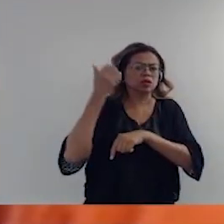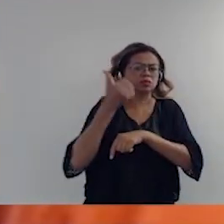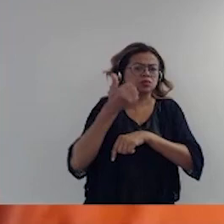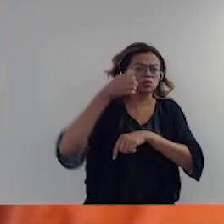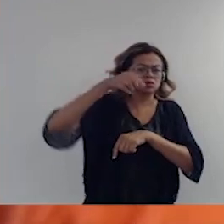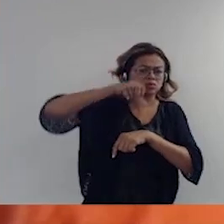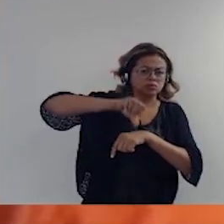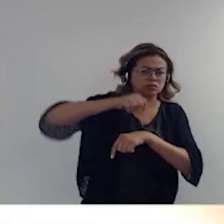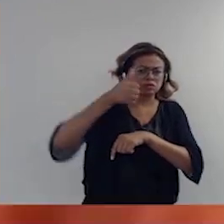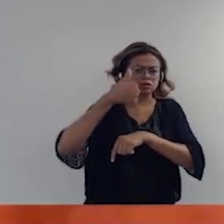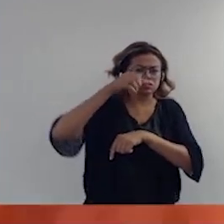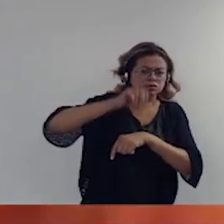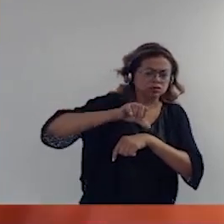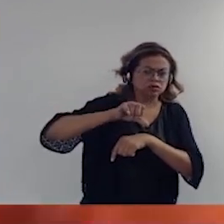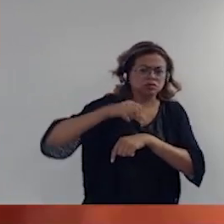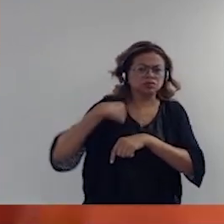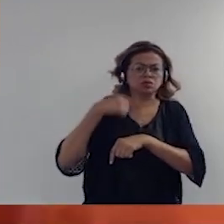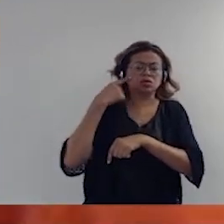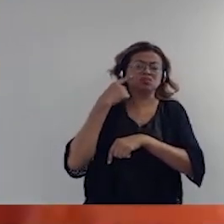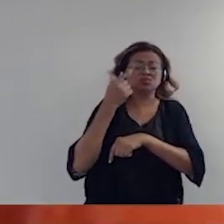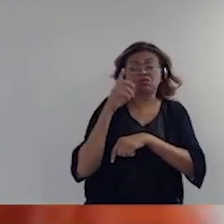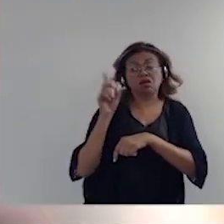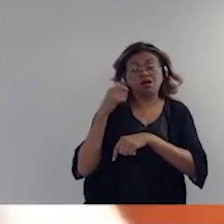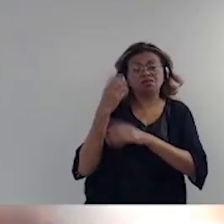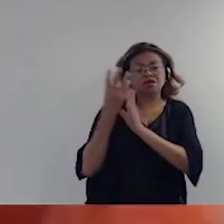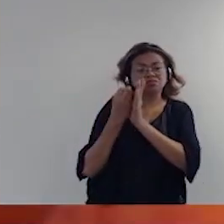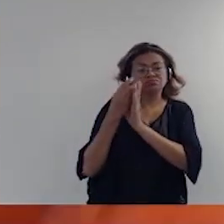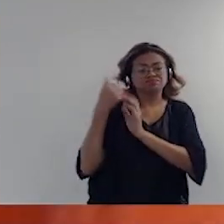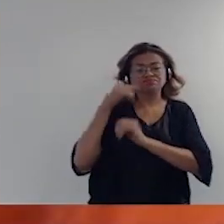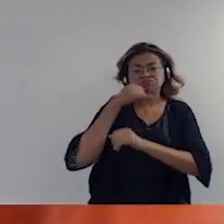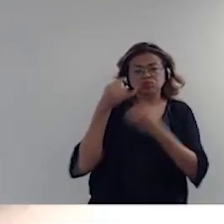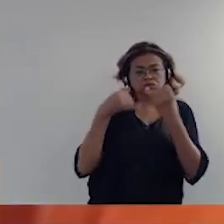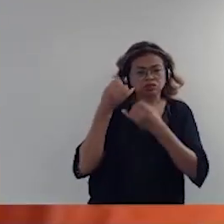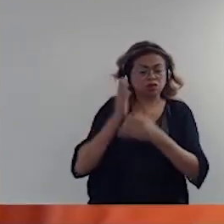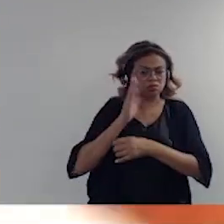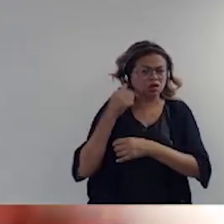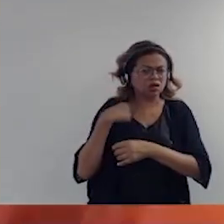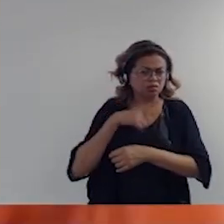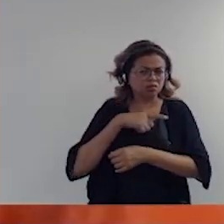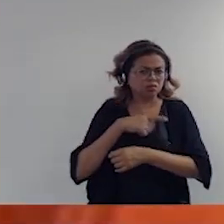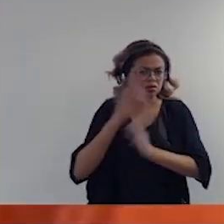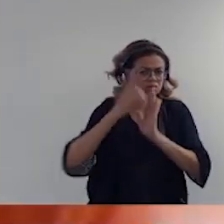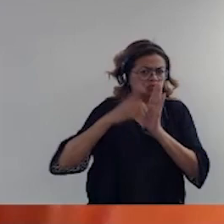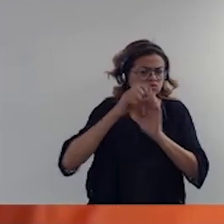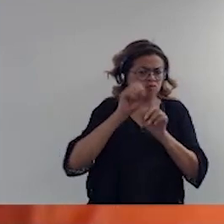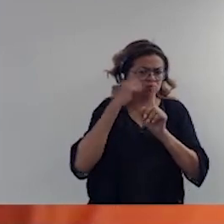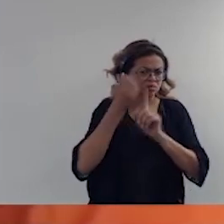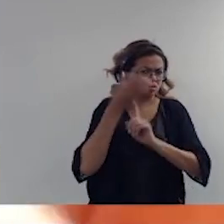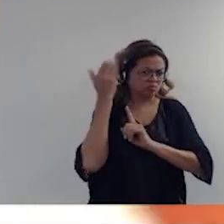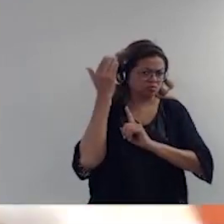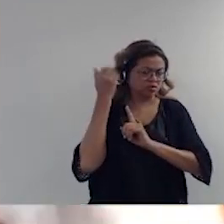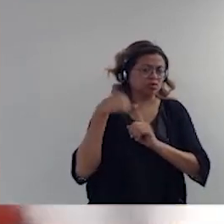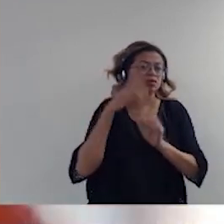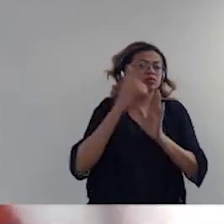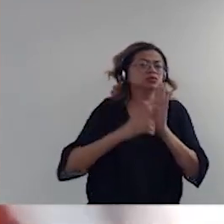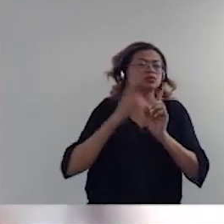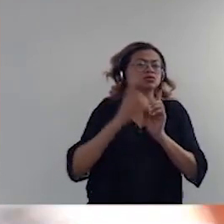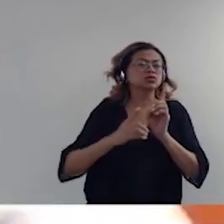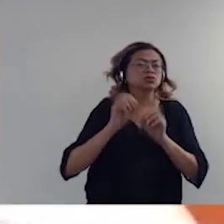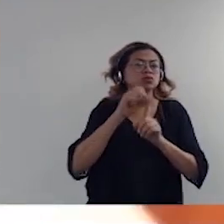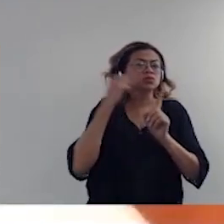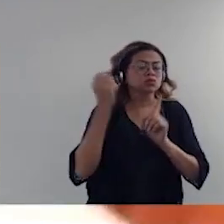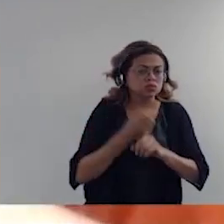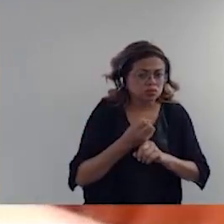1919. Então, a gente já tem esse histórico de direitos sociais, e de direitos